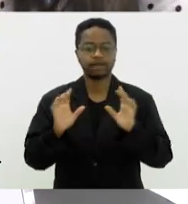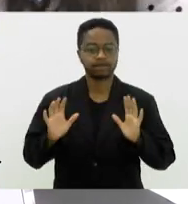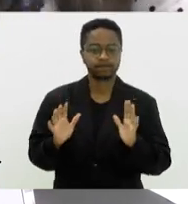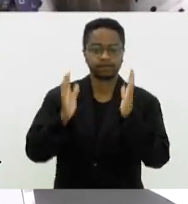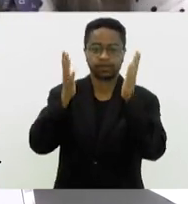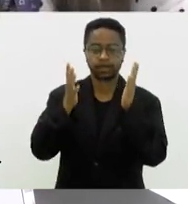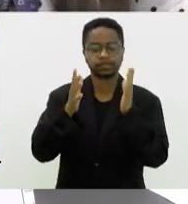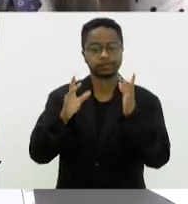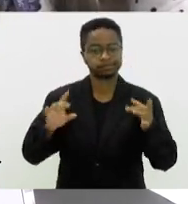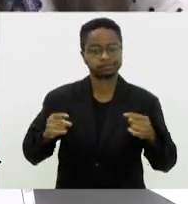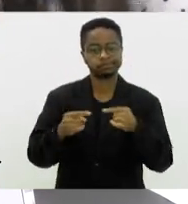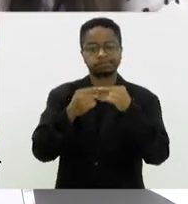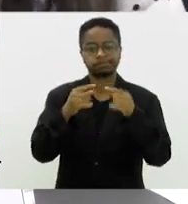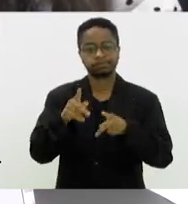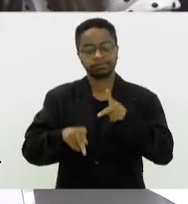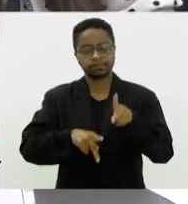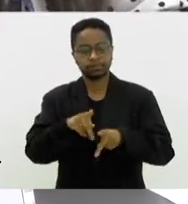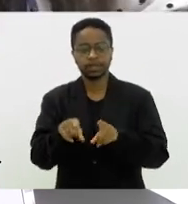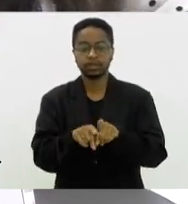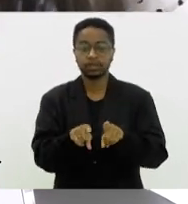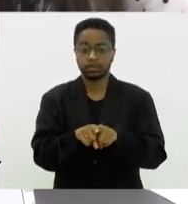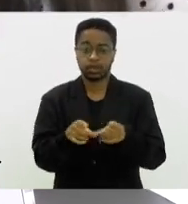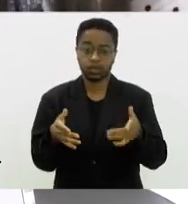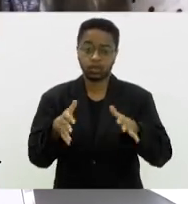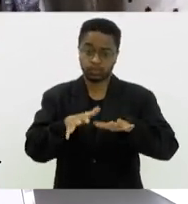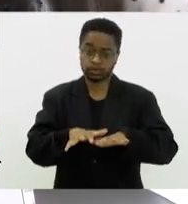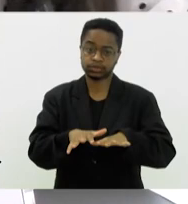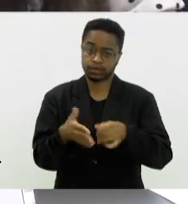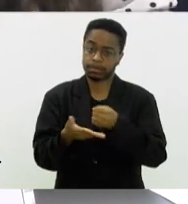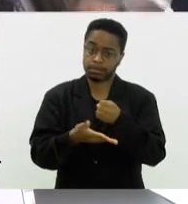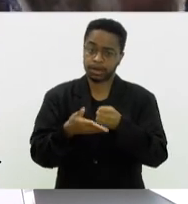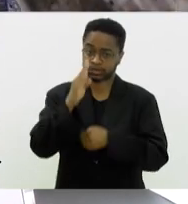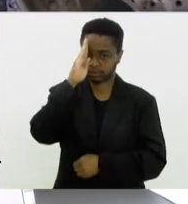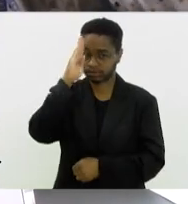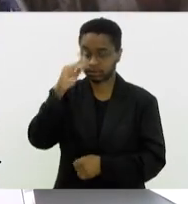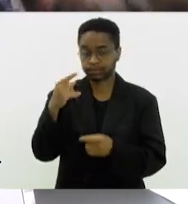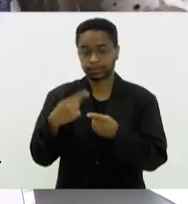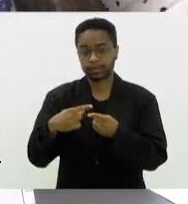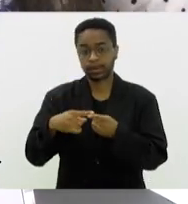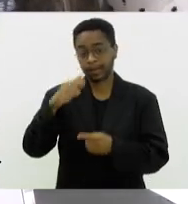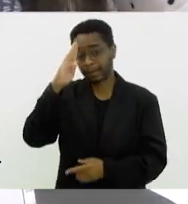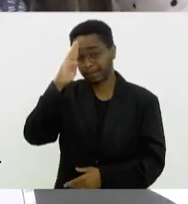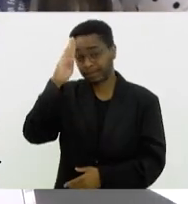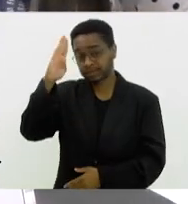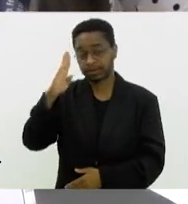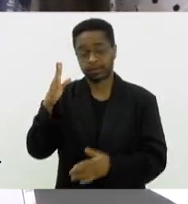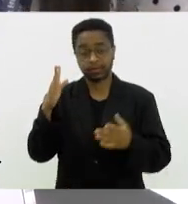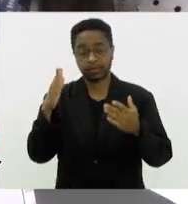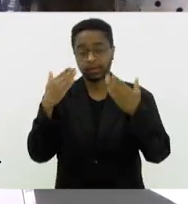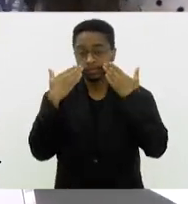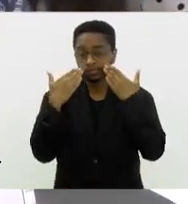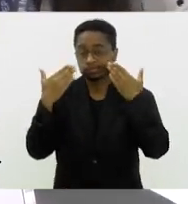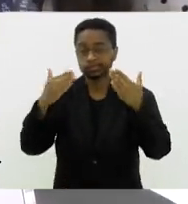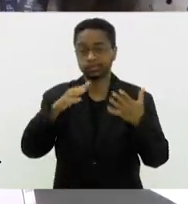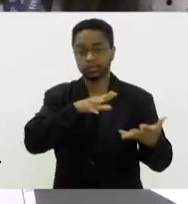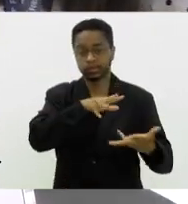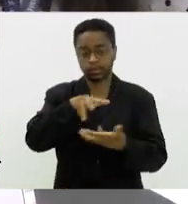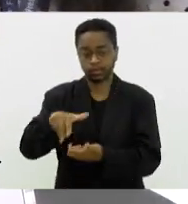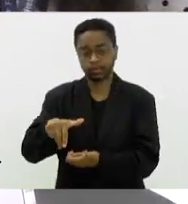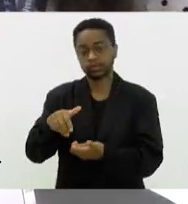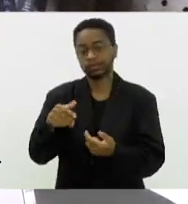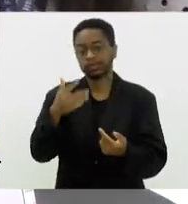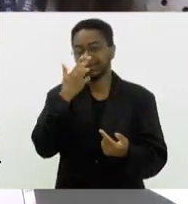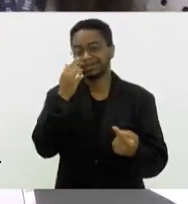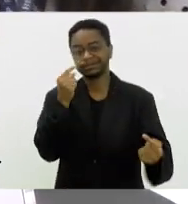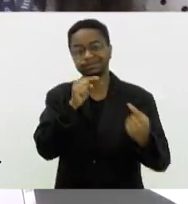absolutamente popular e que, inclusiva na sua essência, porque é o maior espetáculo da Terra, e seria um contrassenso dizer que as